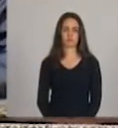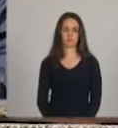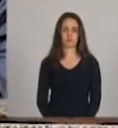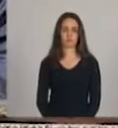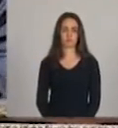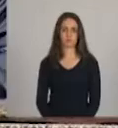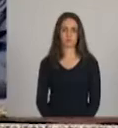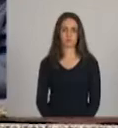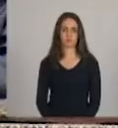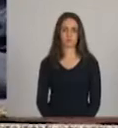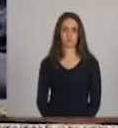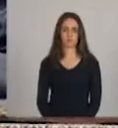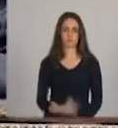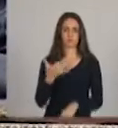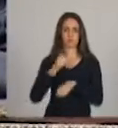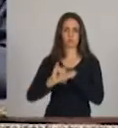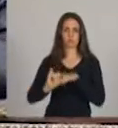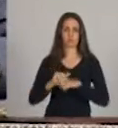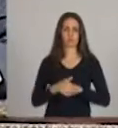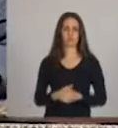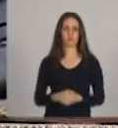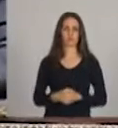Deputado Teodorico Ferraz, ausente.